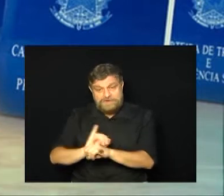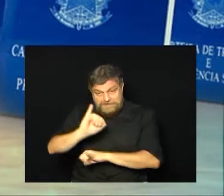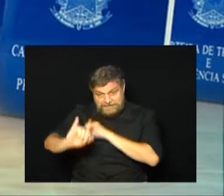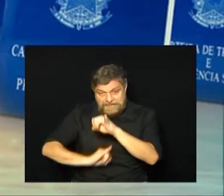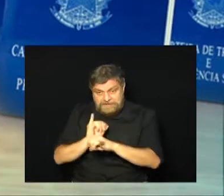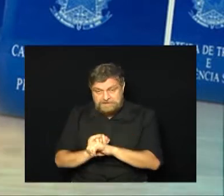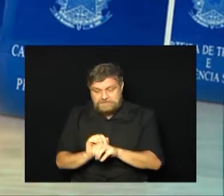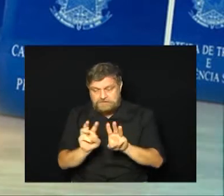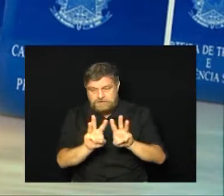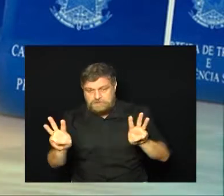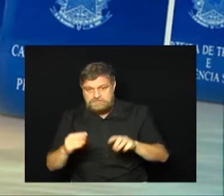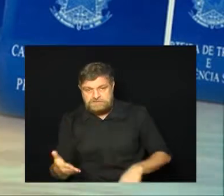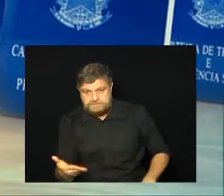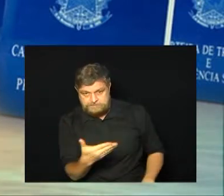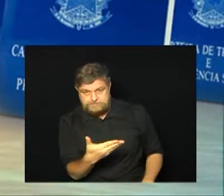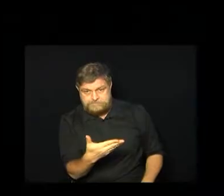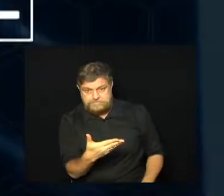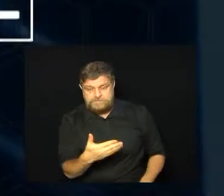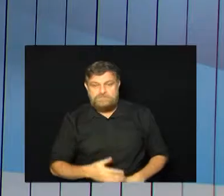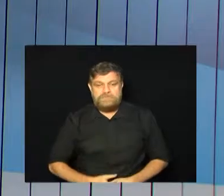no site do Portal do Cidadão.